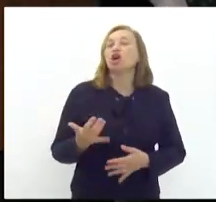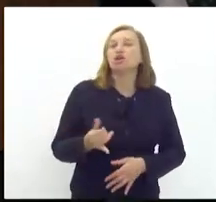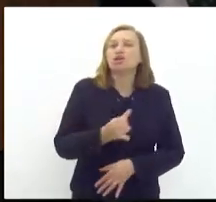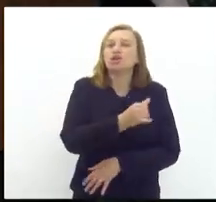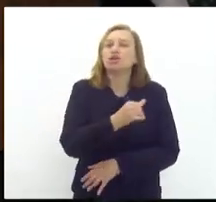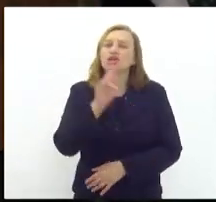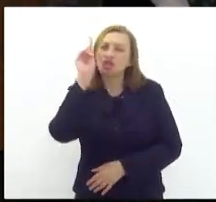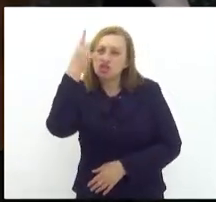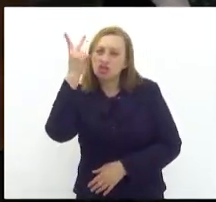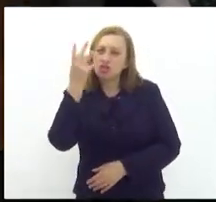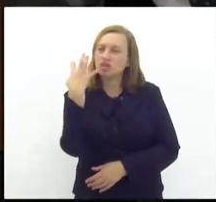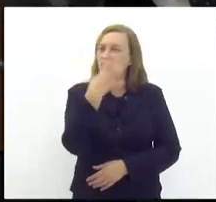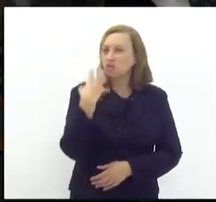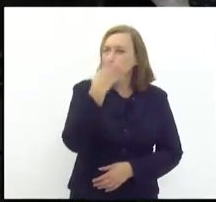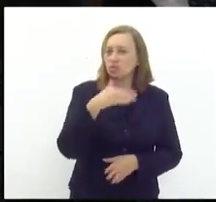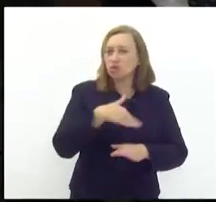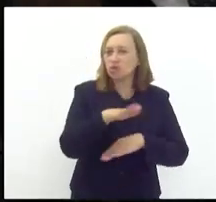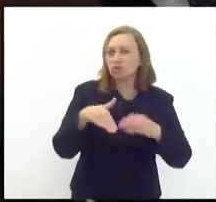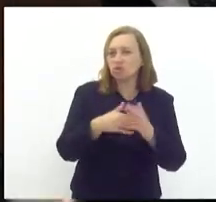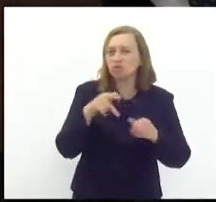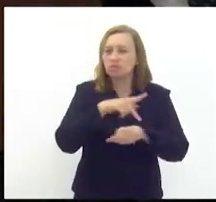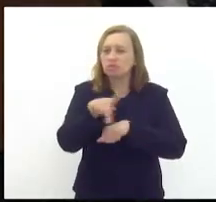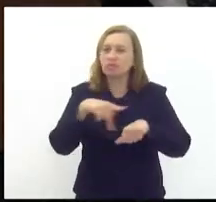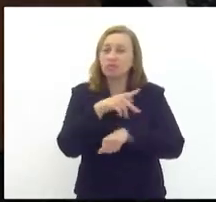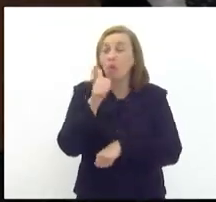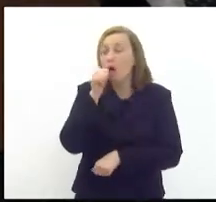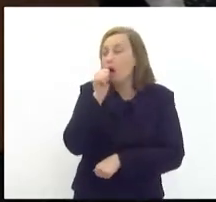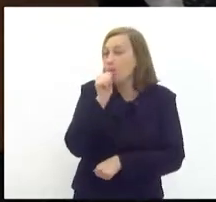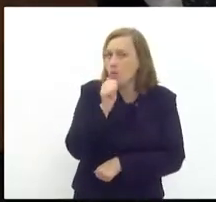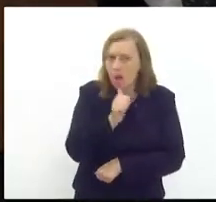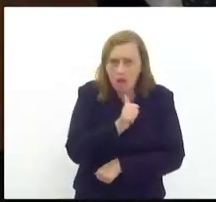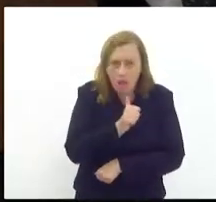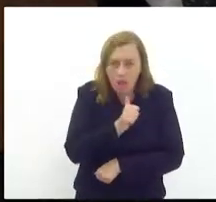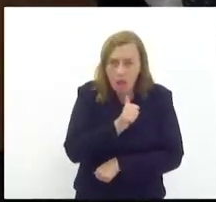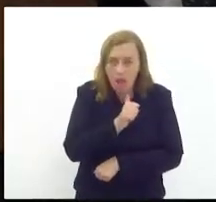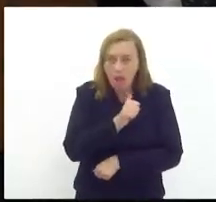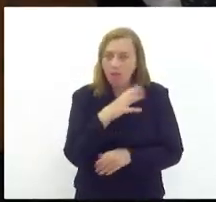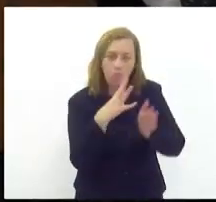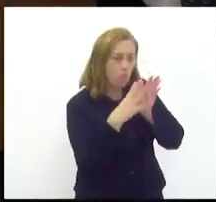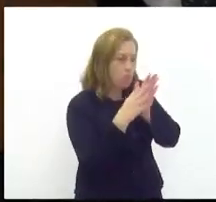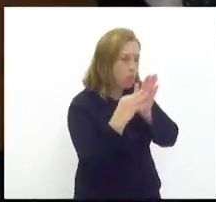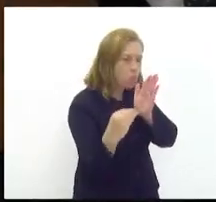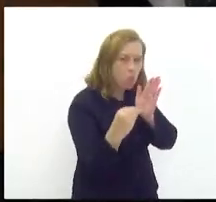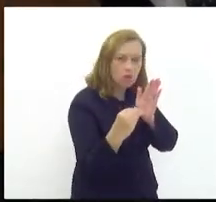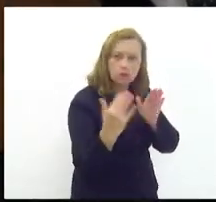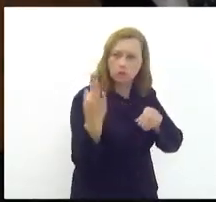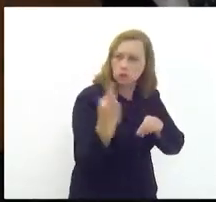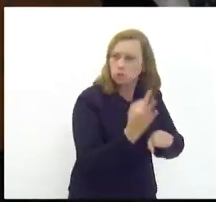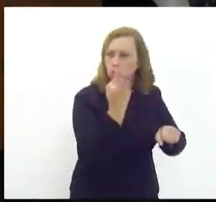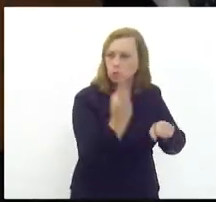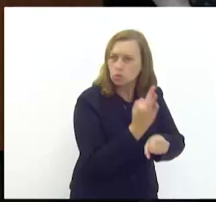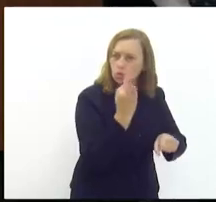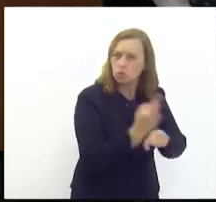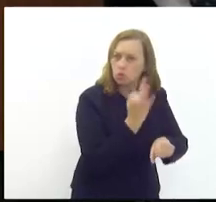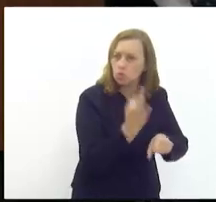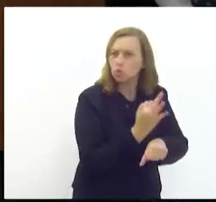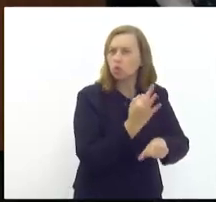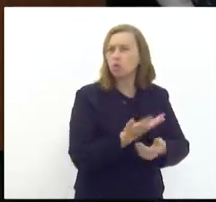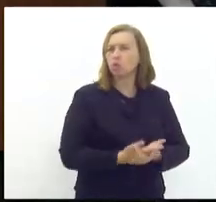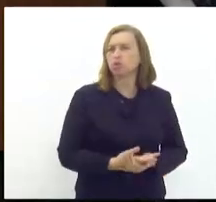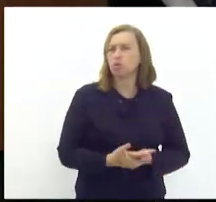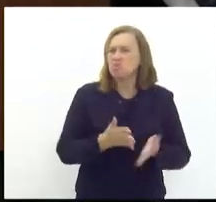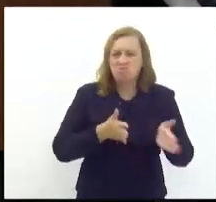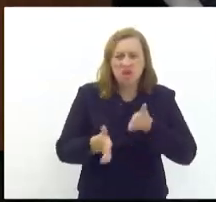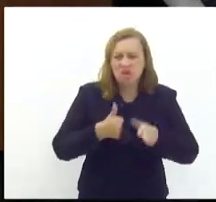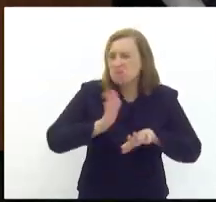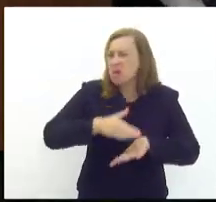estado do Rio de Janeiro mas de todo o país uma mulher que tá dando exemplo de resiliência quando passa uma das